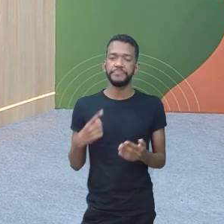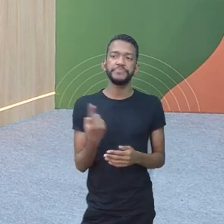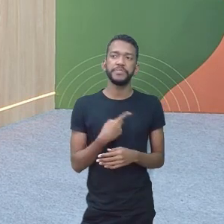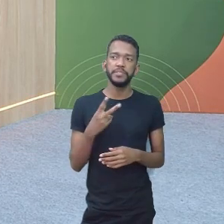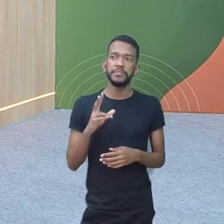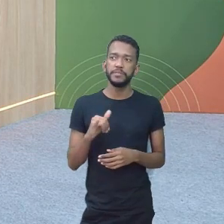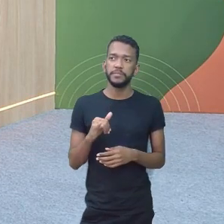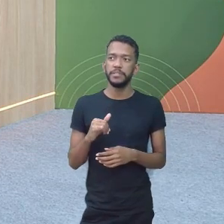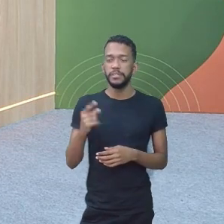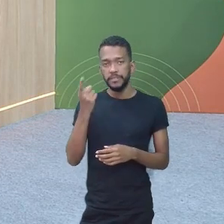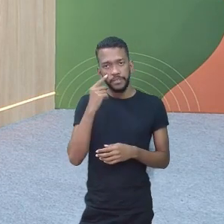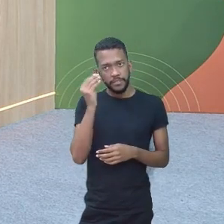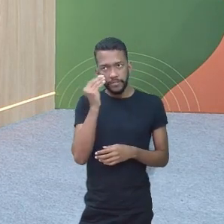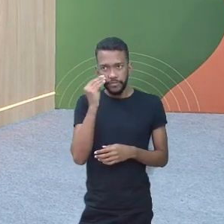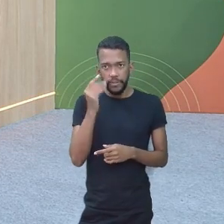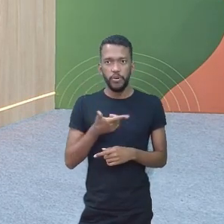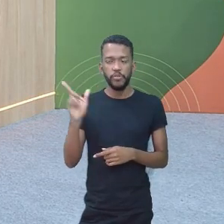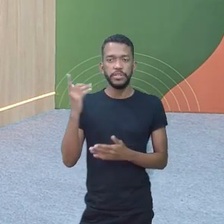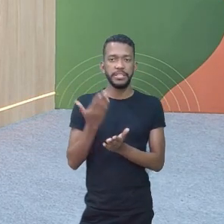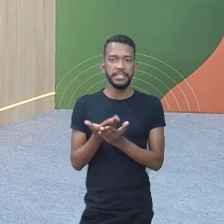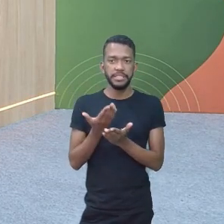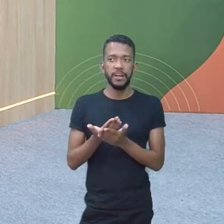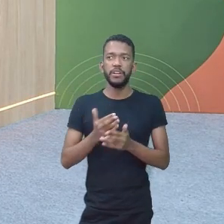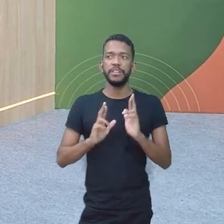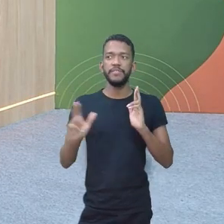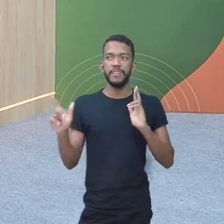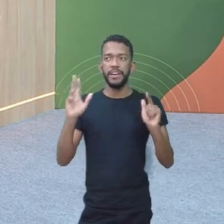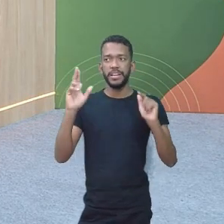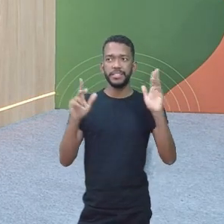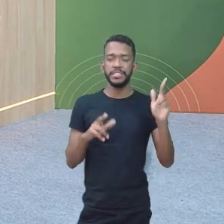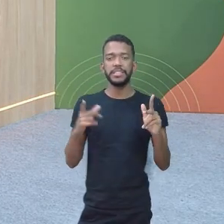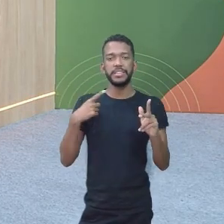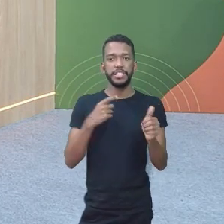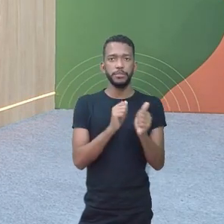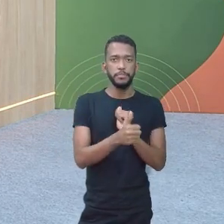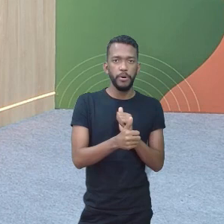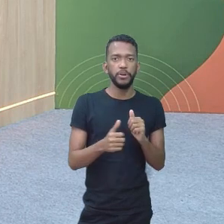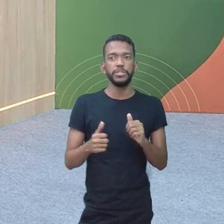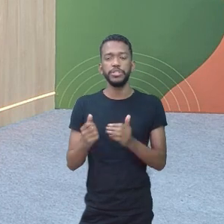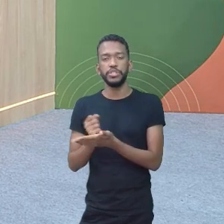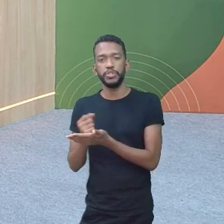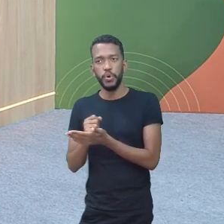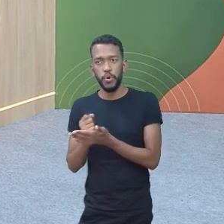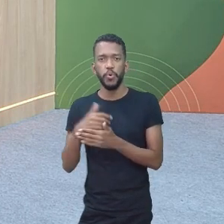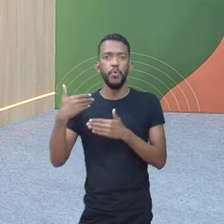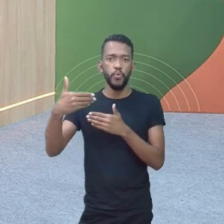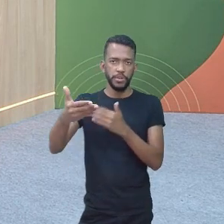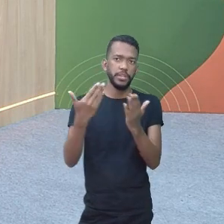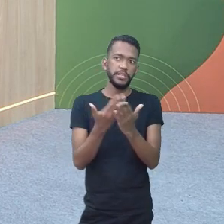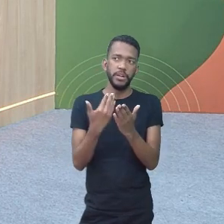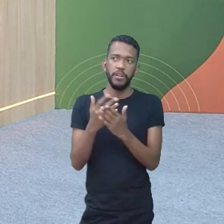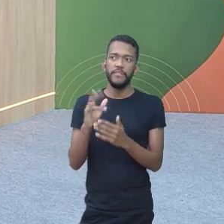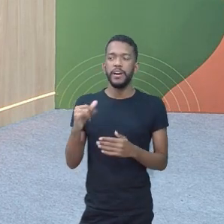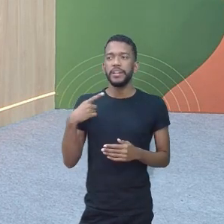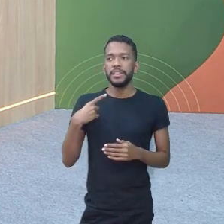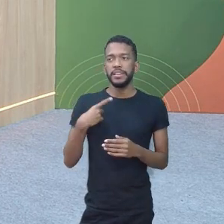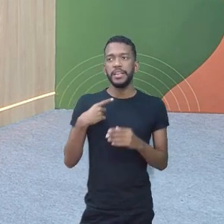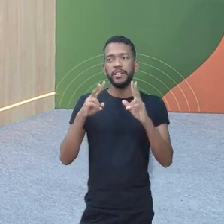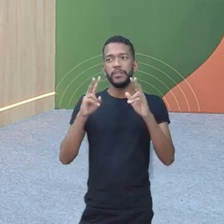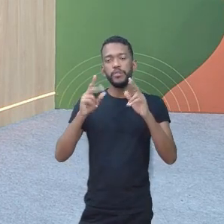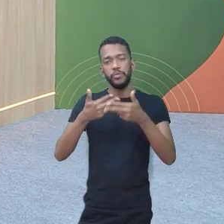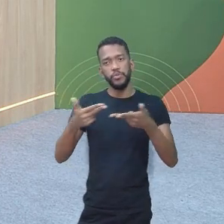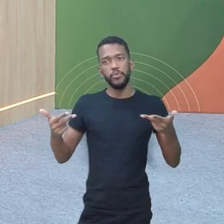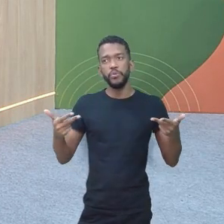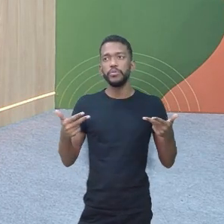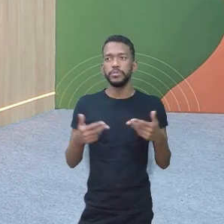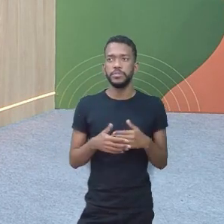ver outras aulas, a diferenciação entre esporte e jogo, a gente vai ter questões